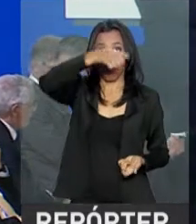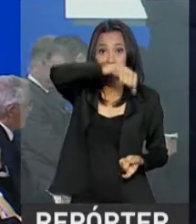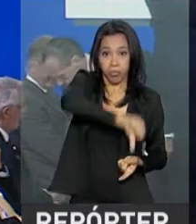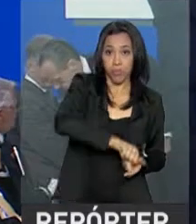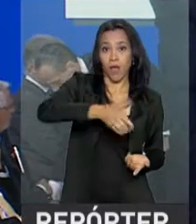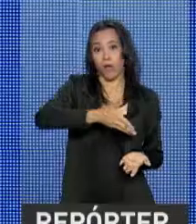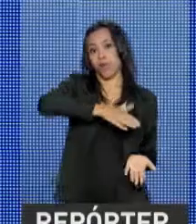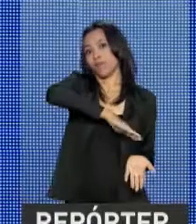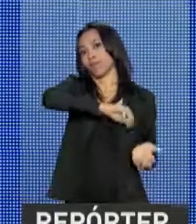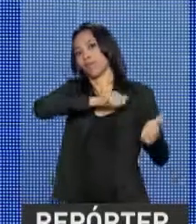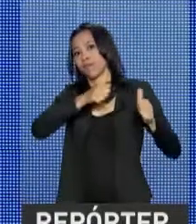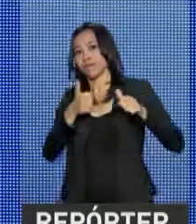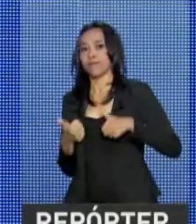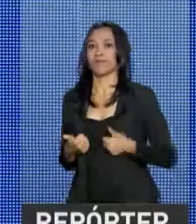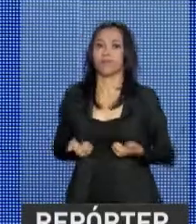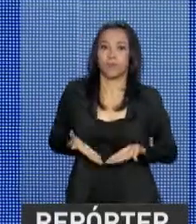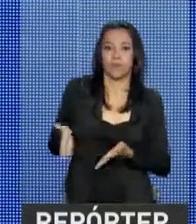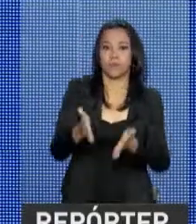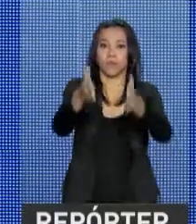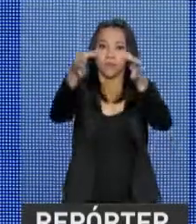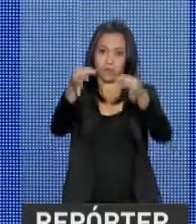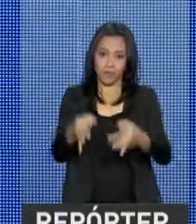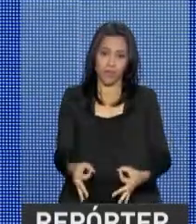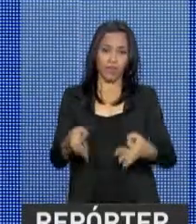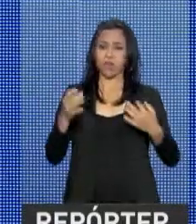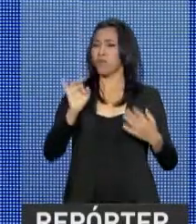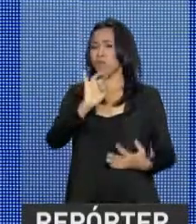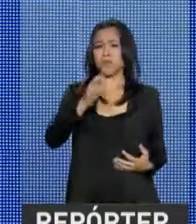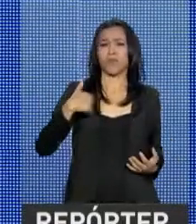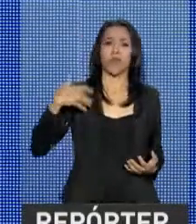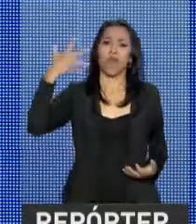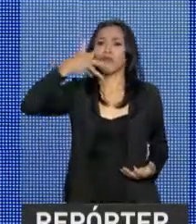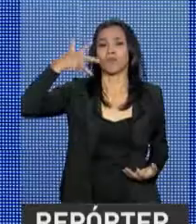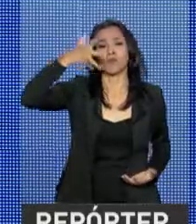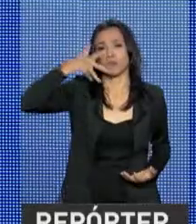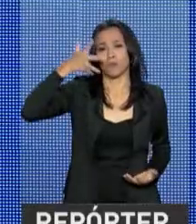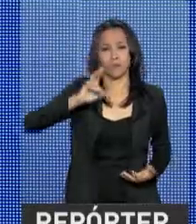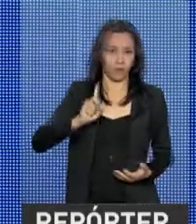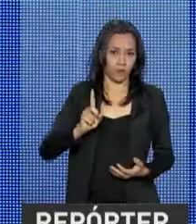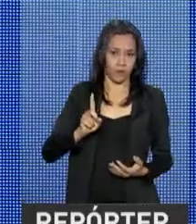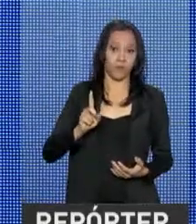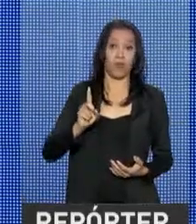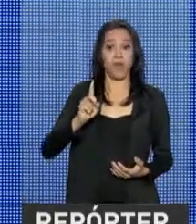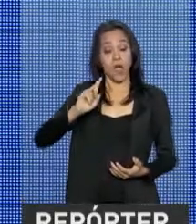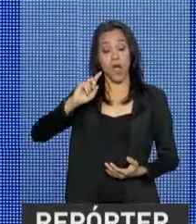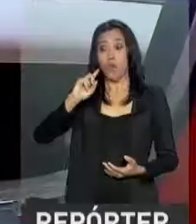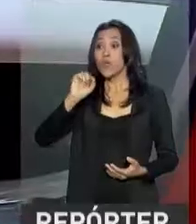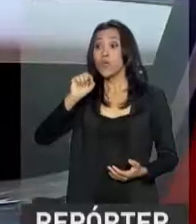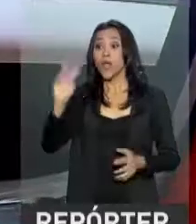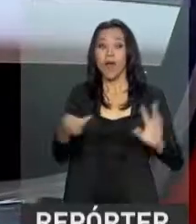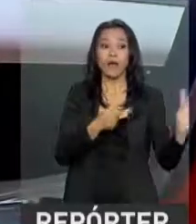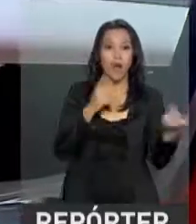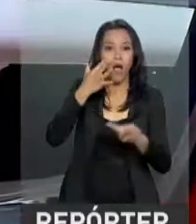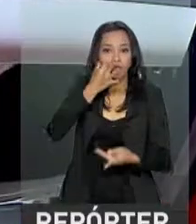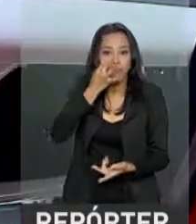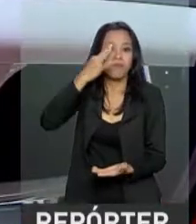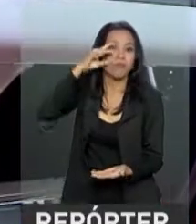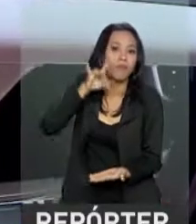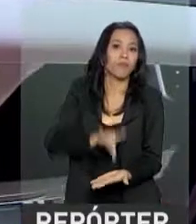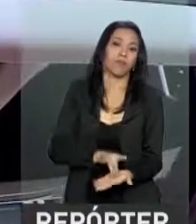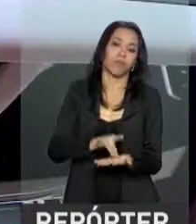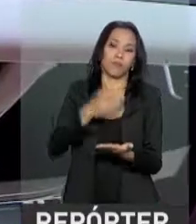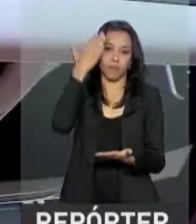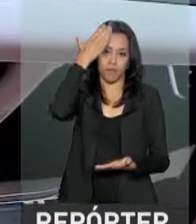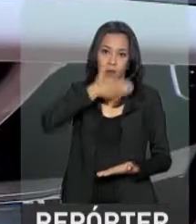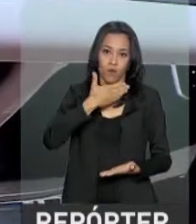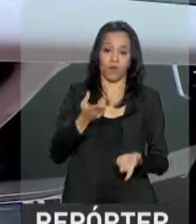certo não são palavras apenas os fatos comprovam como exemplo dos avanços econômicos